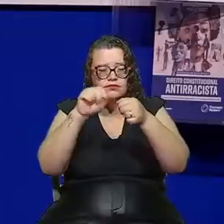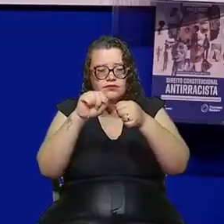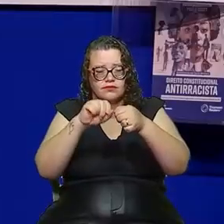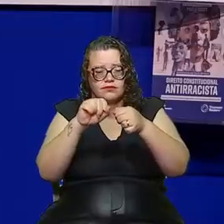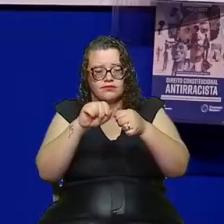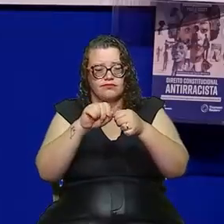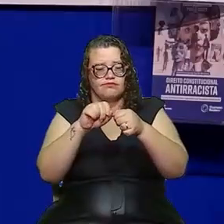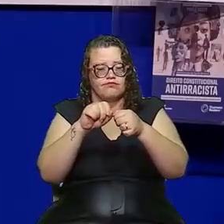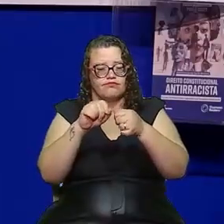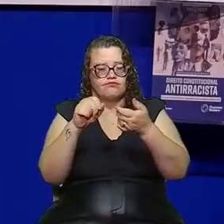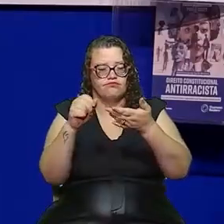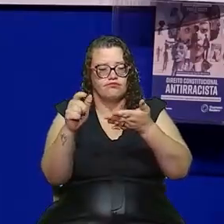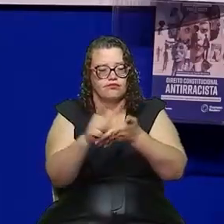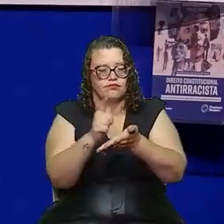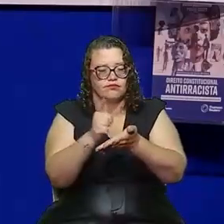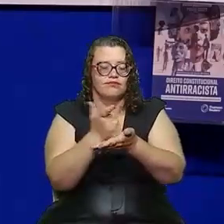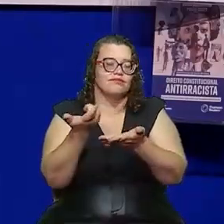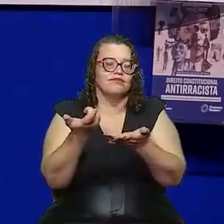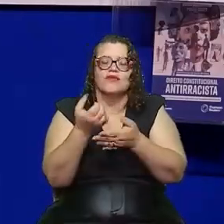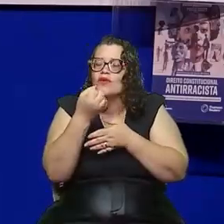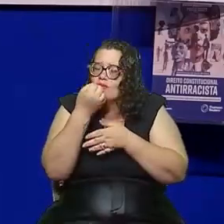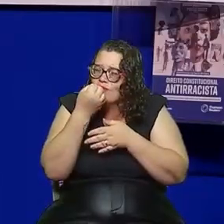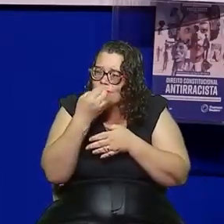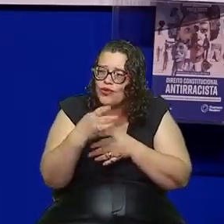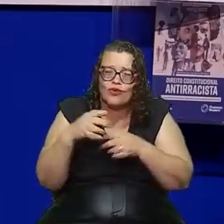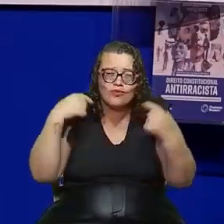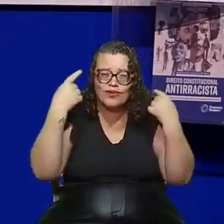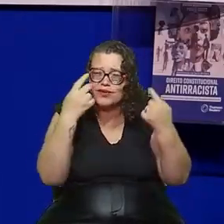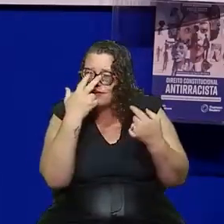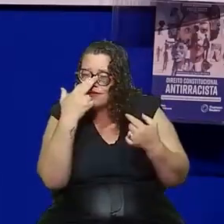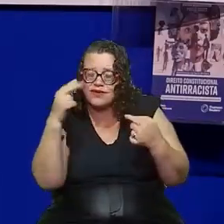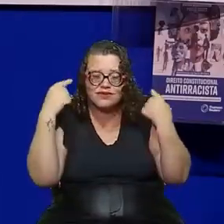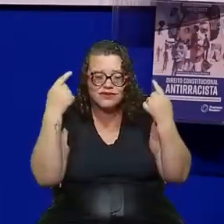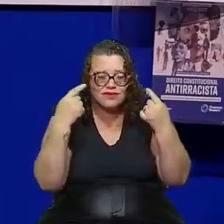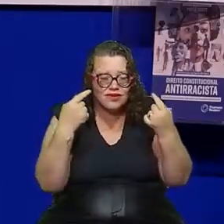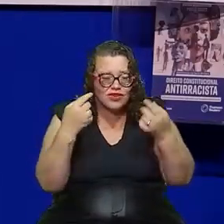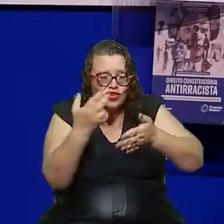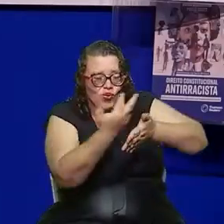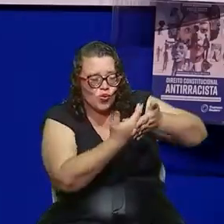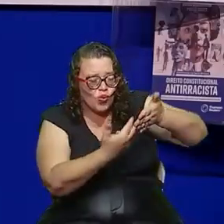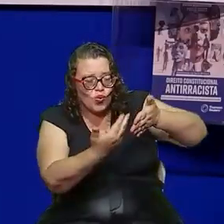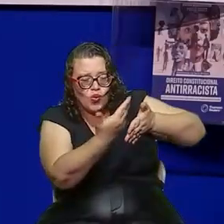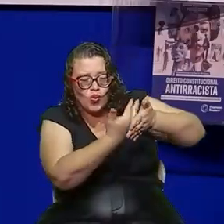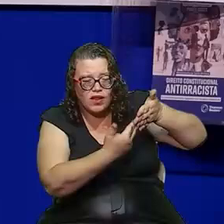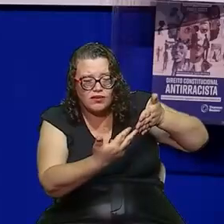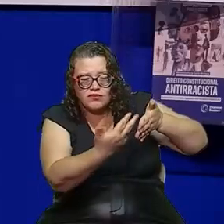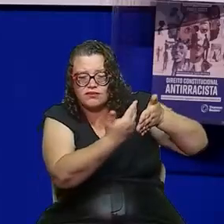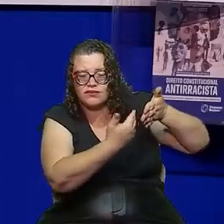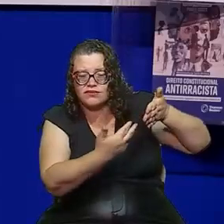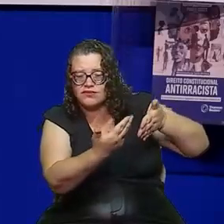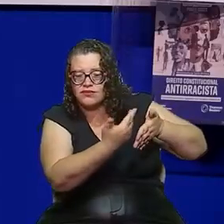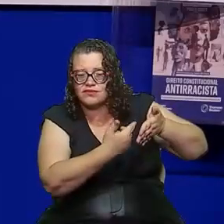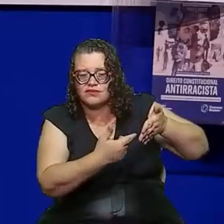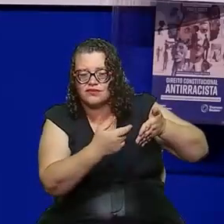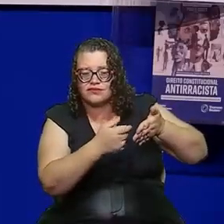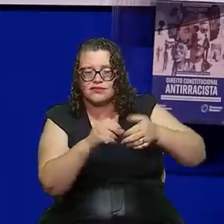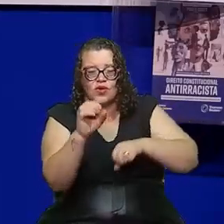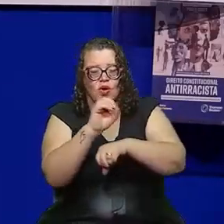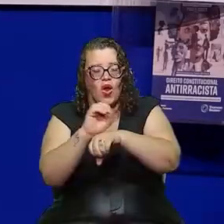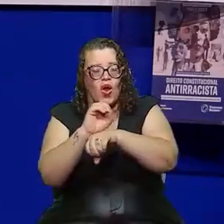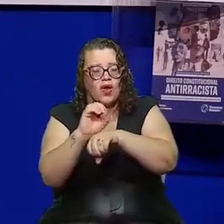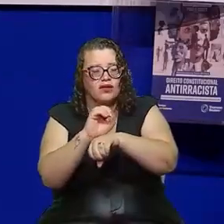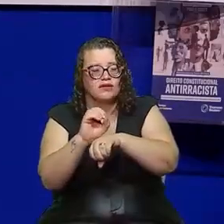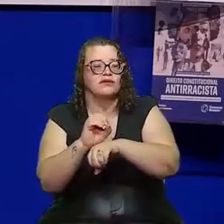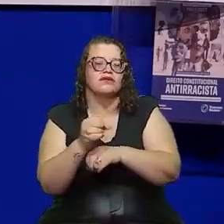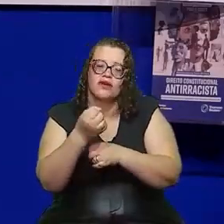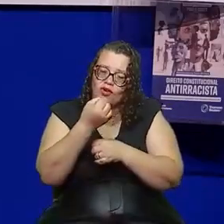louca aquilo. E foi muito bom, e teve um menino que me desenhou dando a oficina, quer